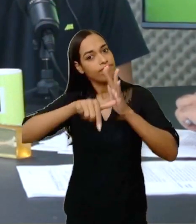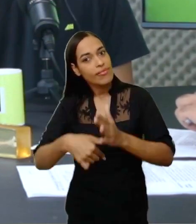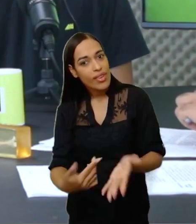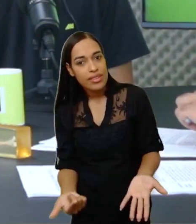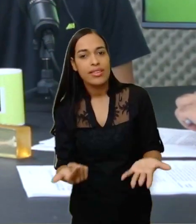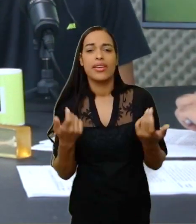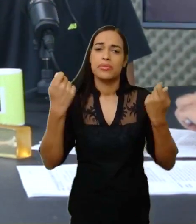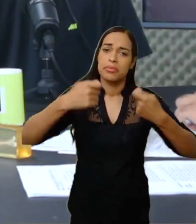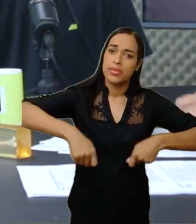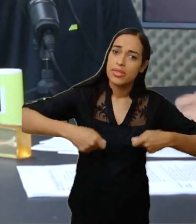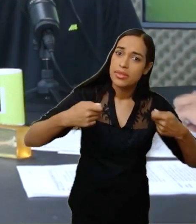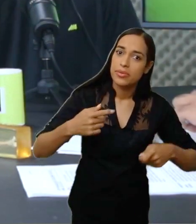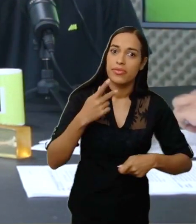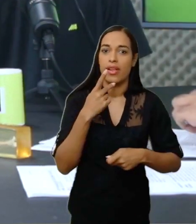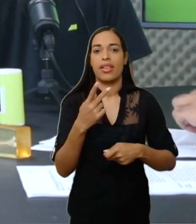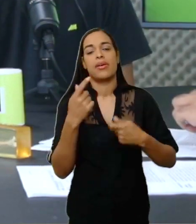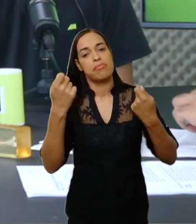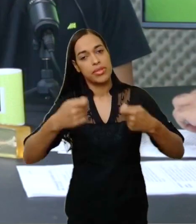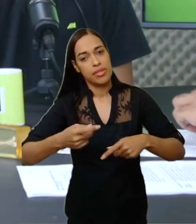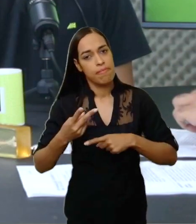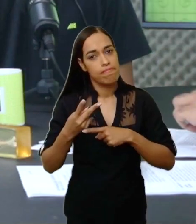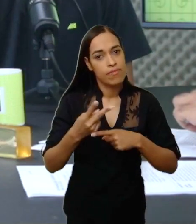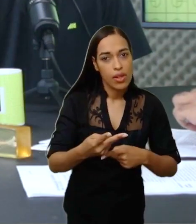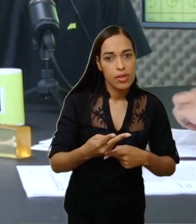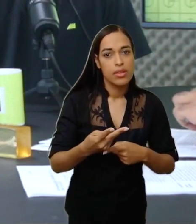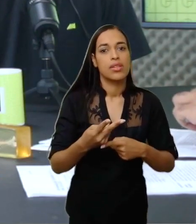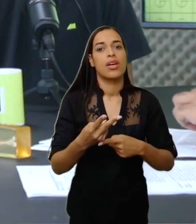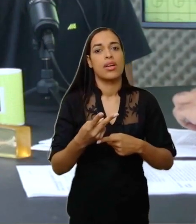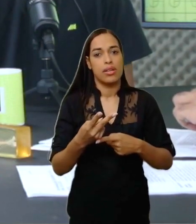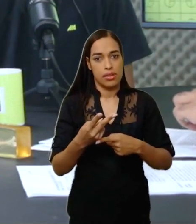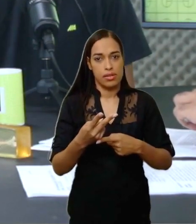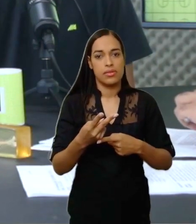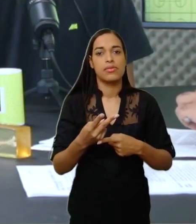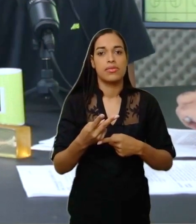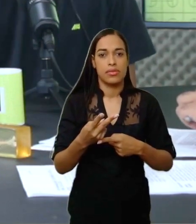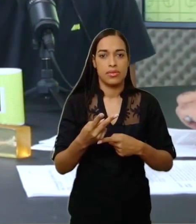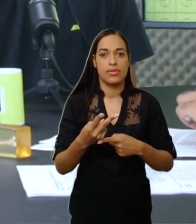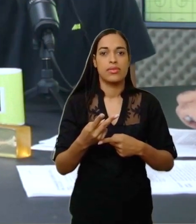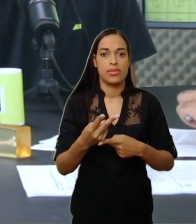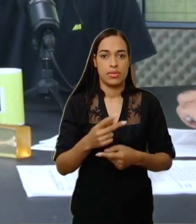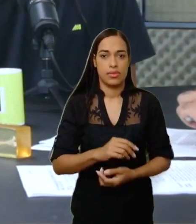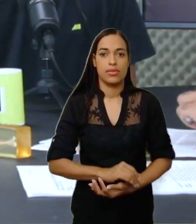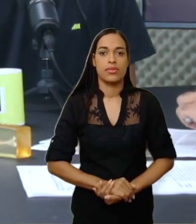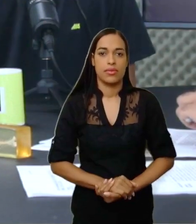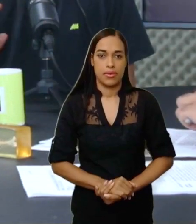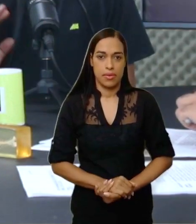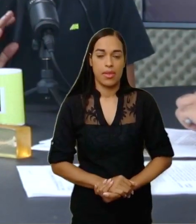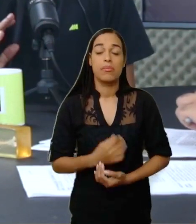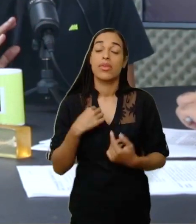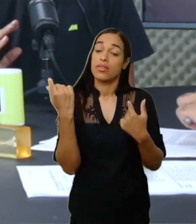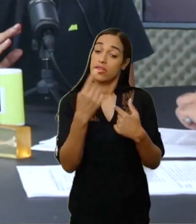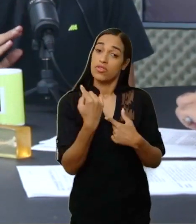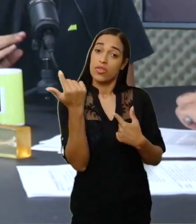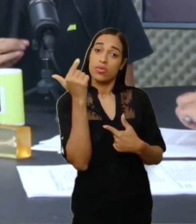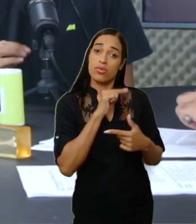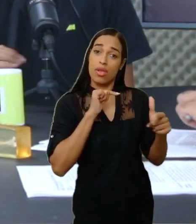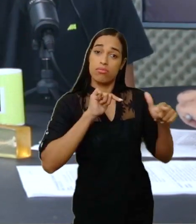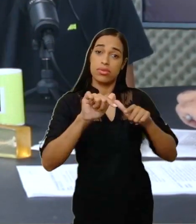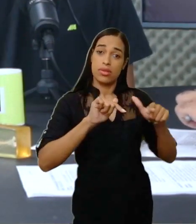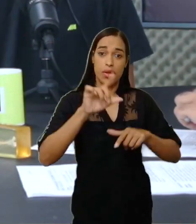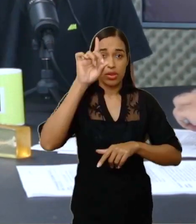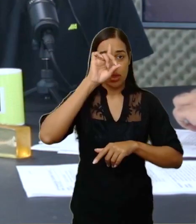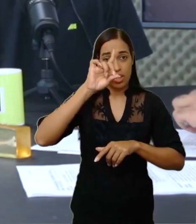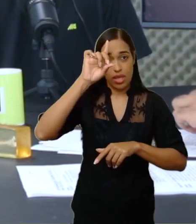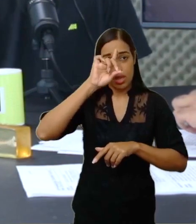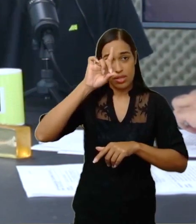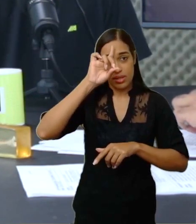em comentar, em procurar uma resposta mais viável para que a gente possa trabalhar no dia a dia, entendeu? Então, a gente